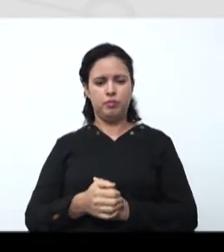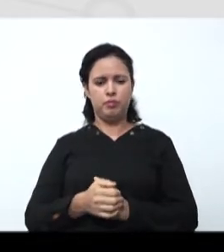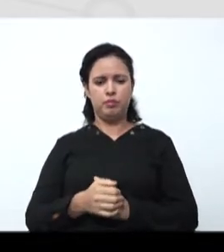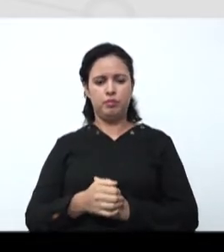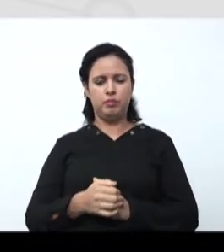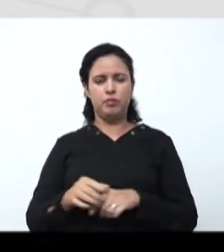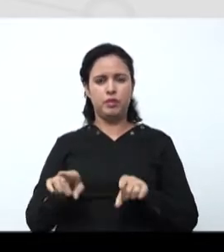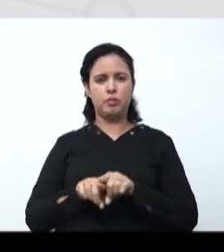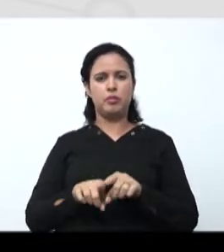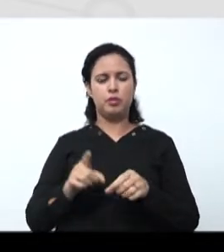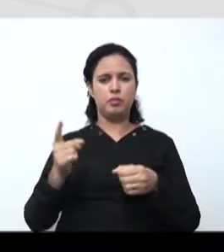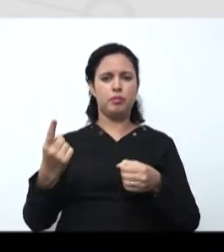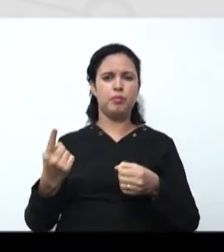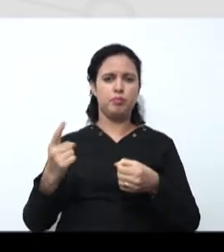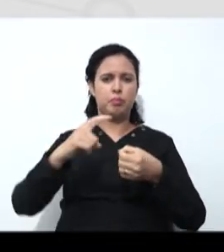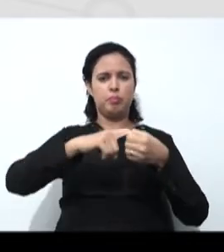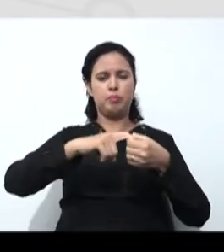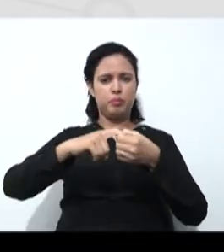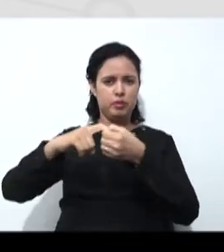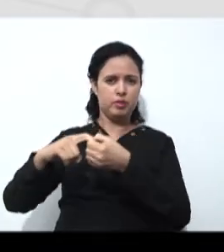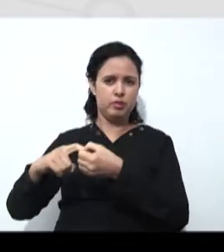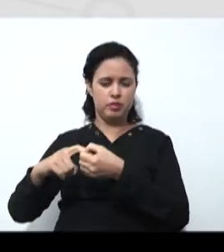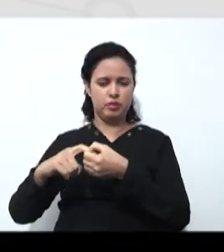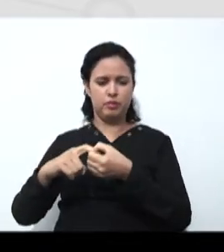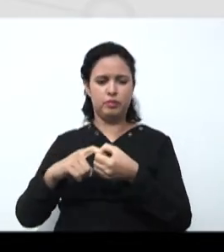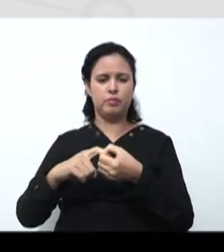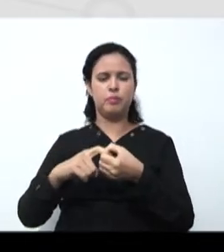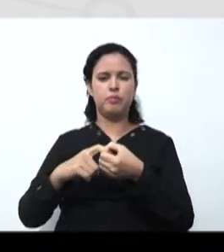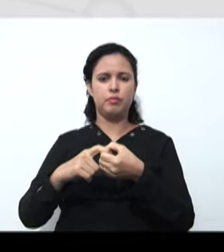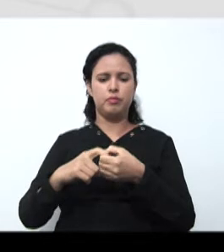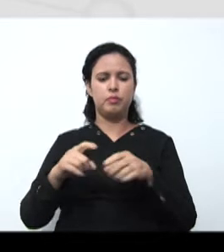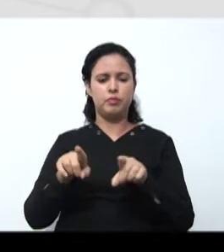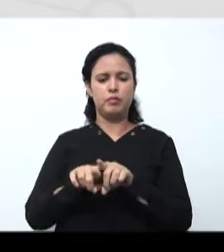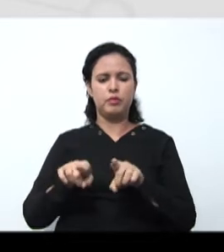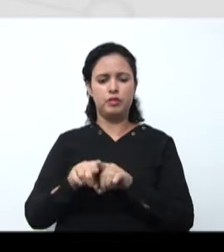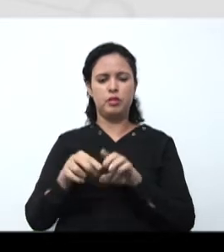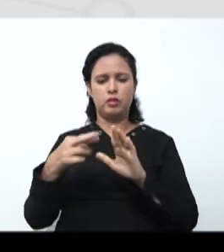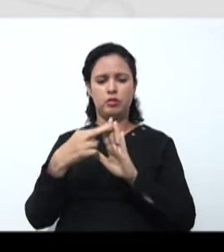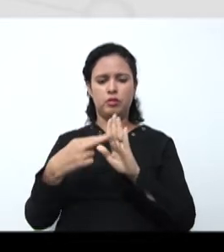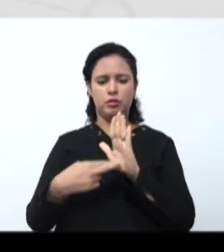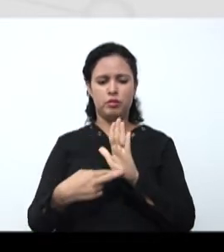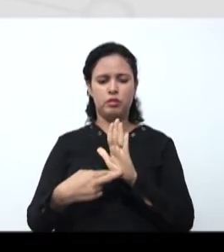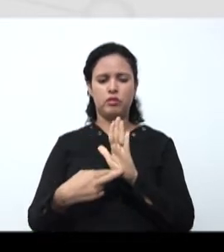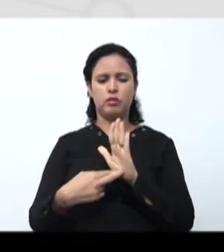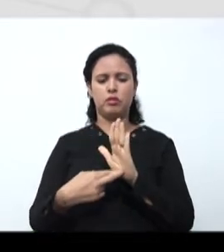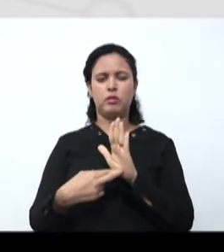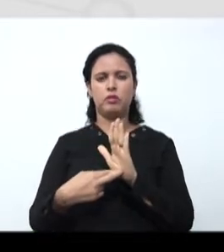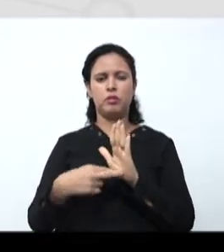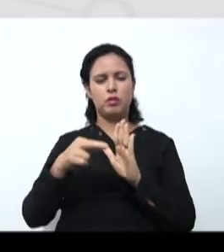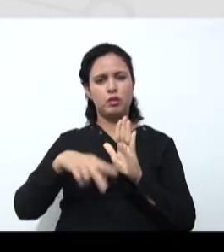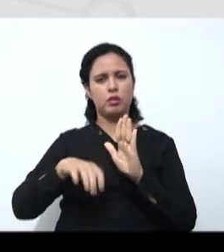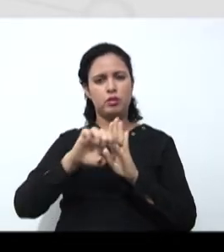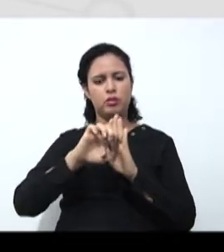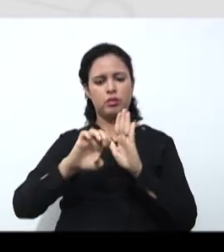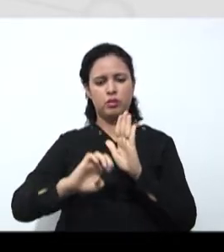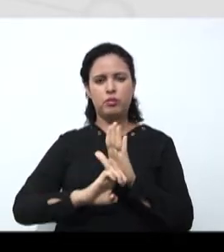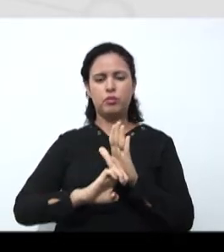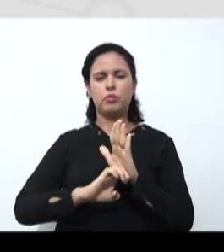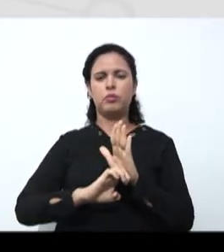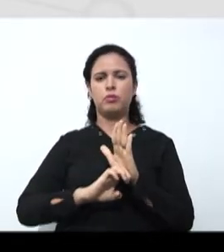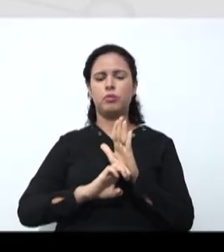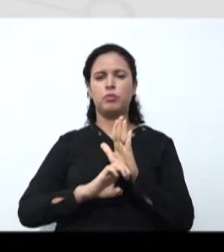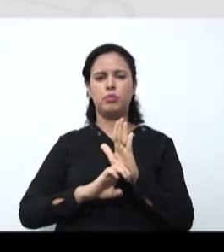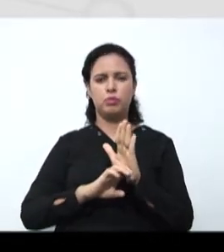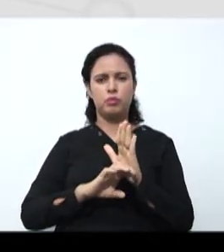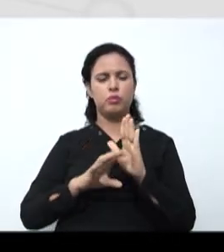a parceria, as pessoas dependem uma das outras, a regulação, o estatuto, enfim,